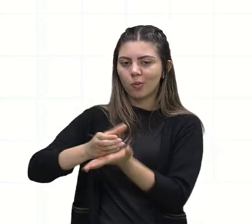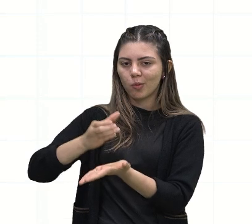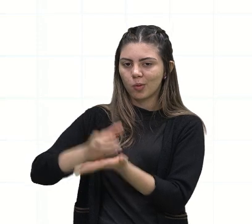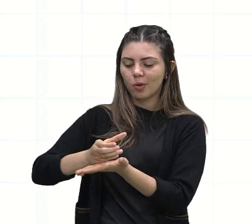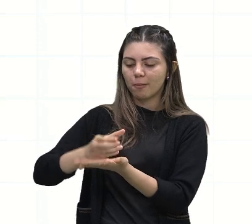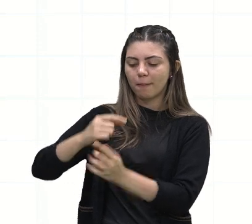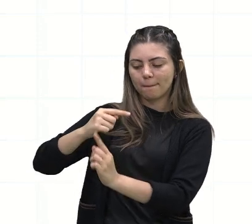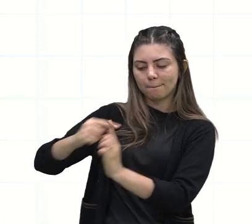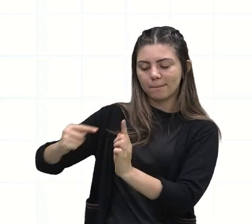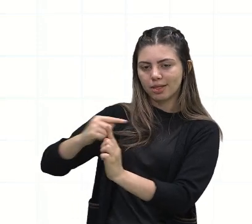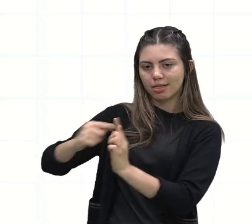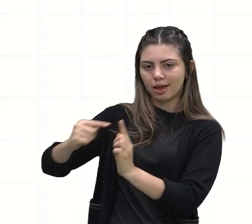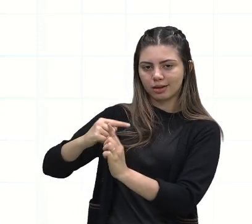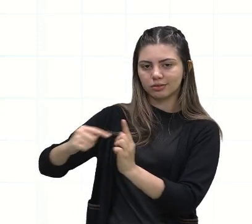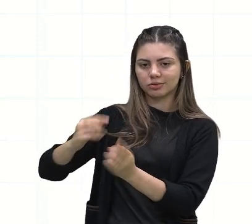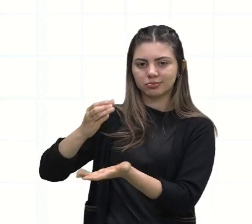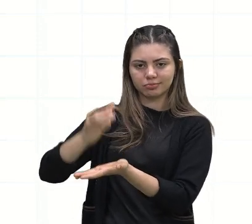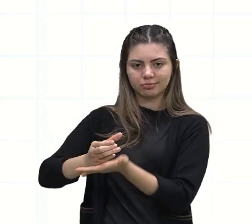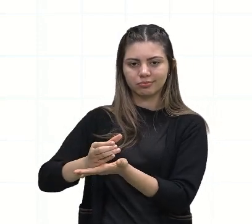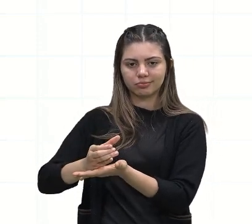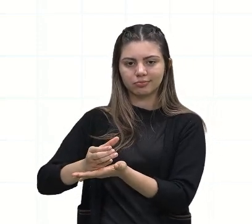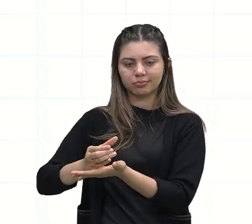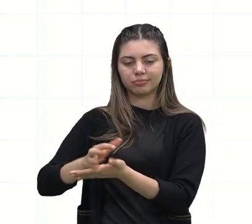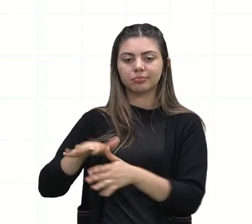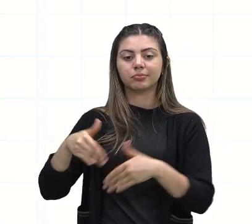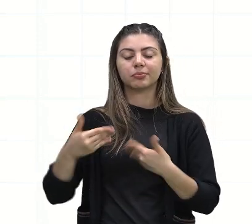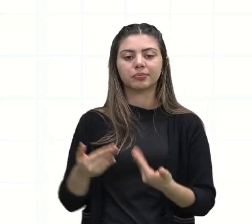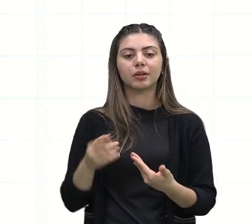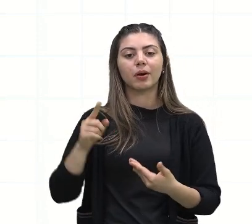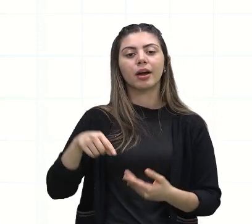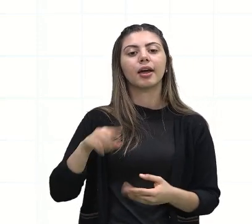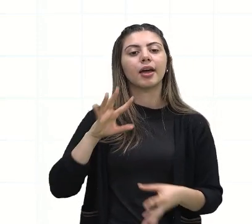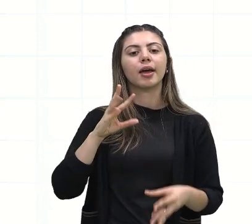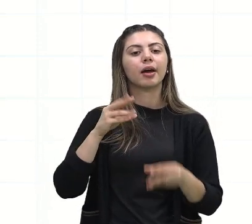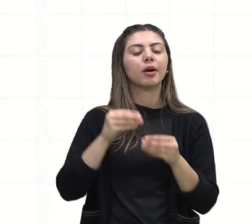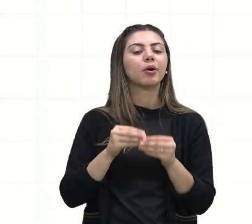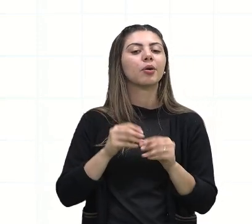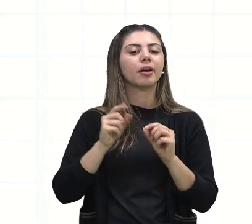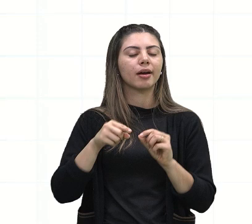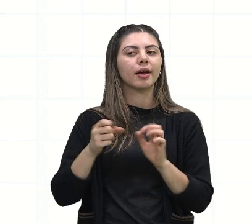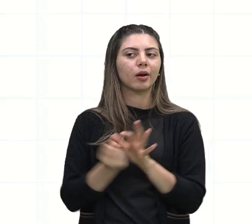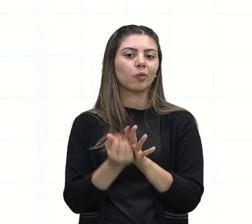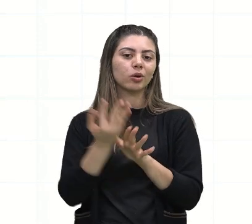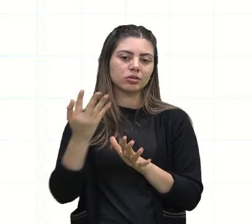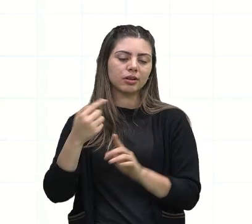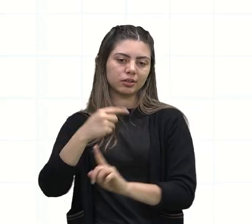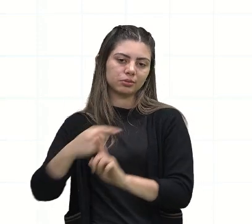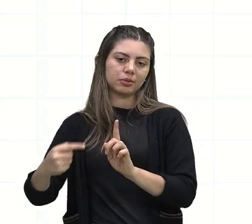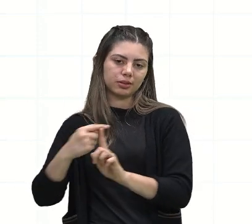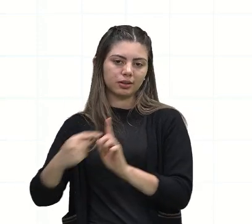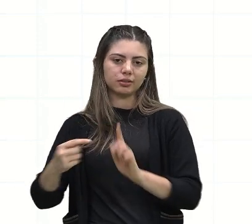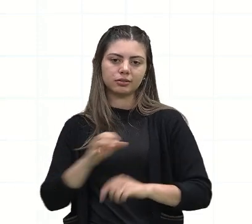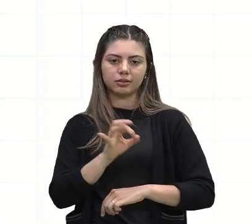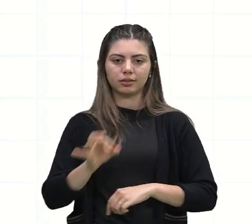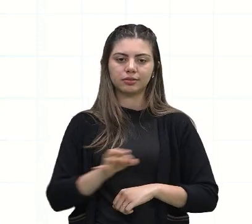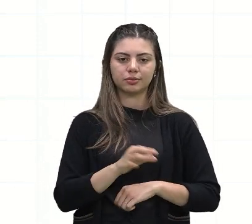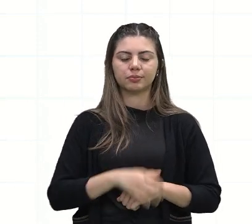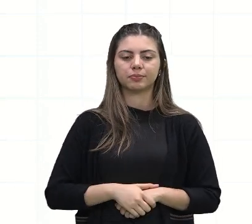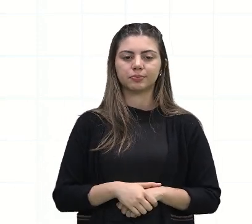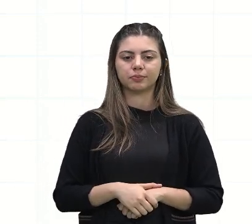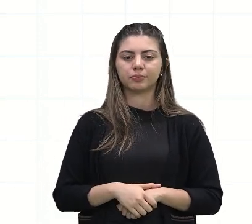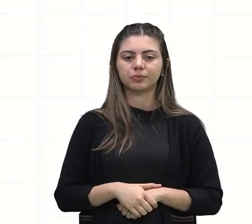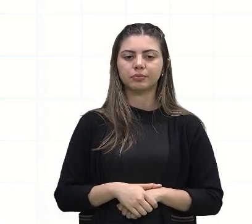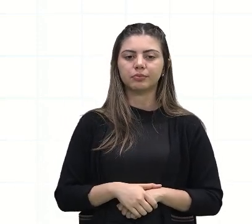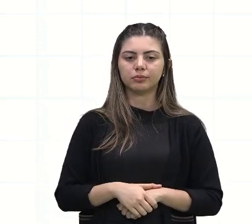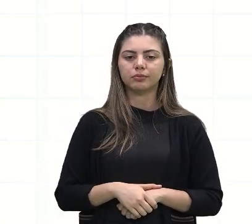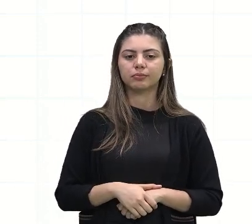a metade aí, ó. Certo? Então, vai dar ideia de quantidade, de metade, né? Comemos